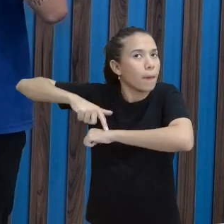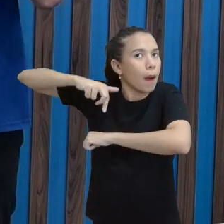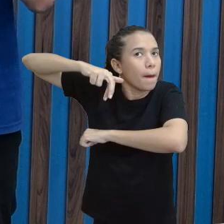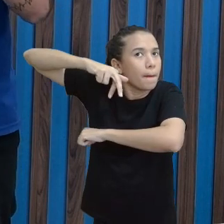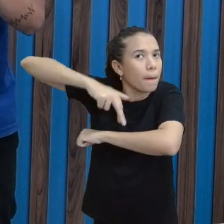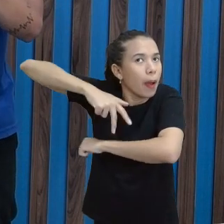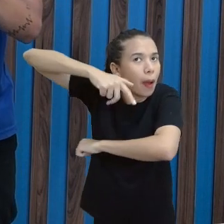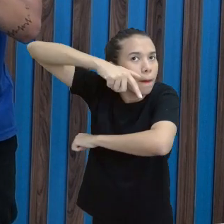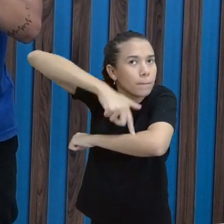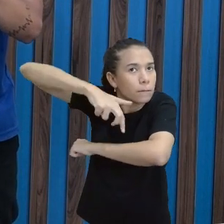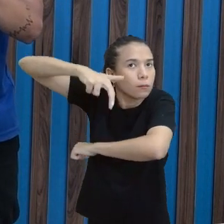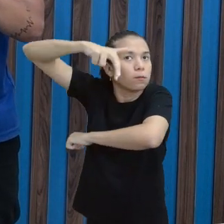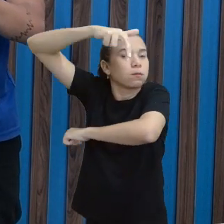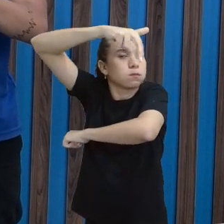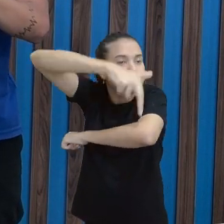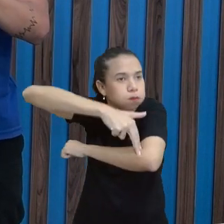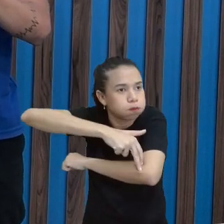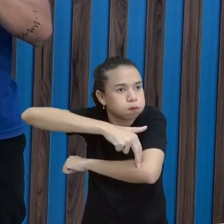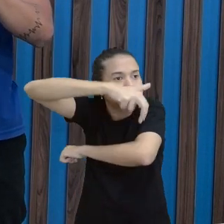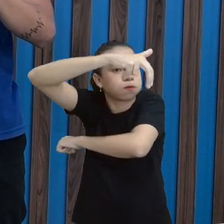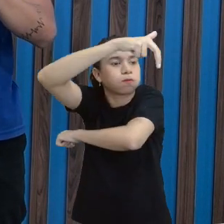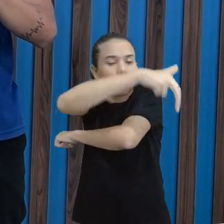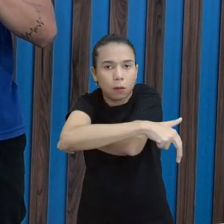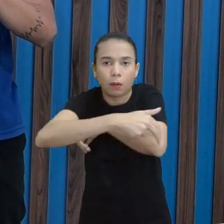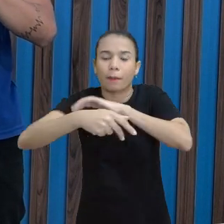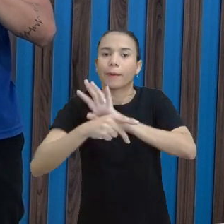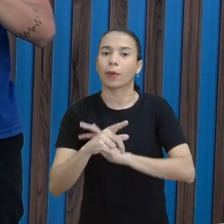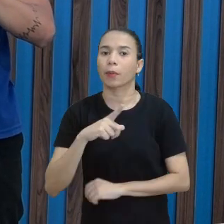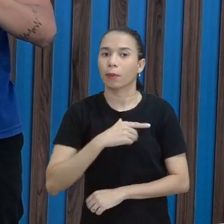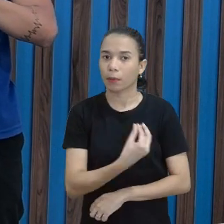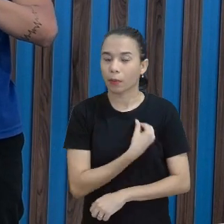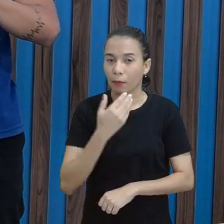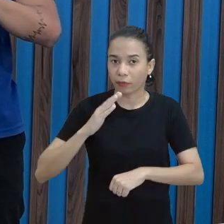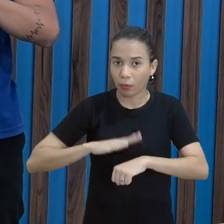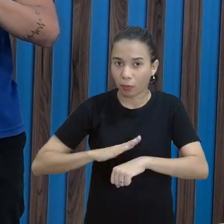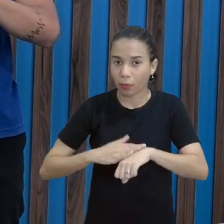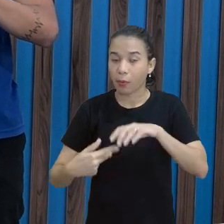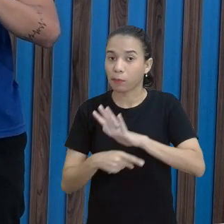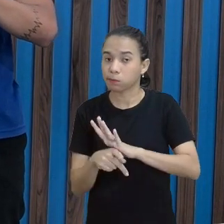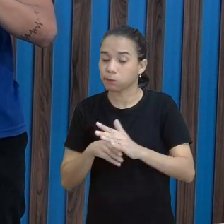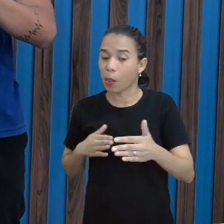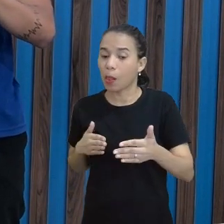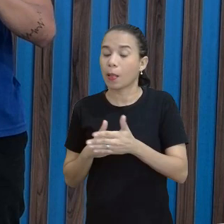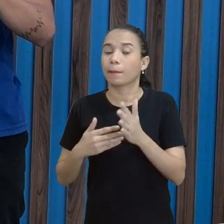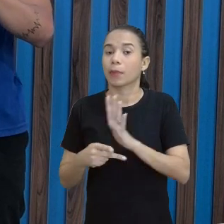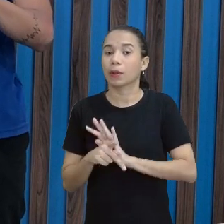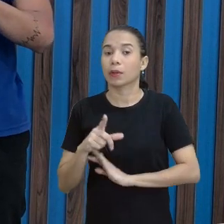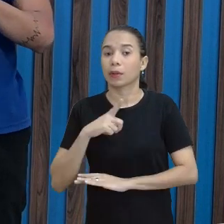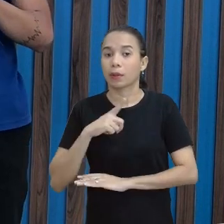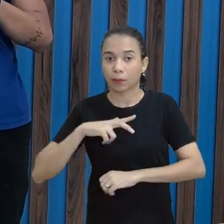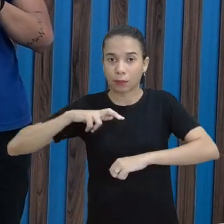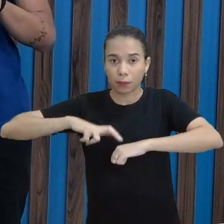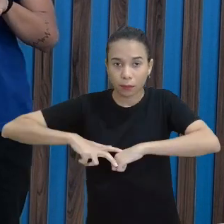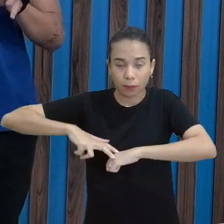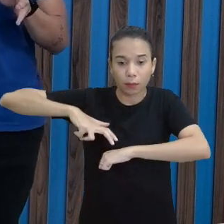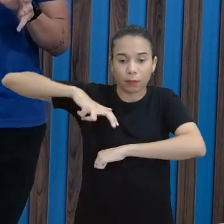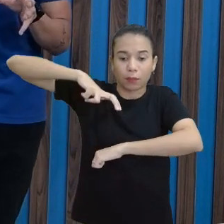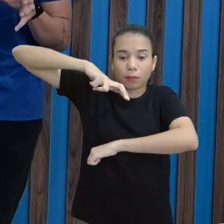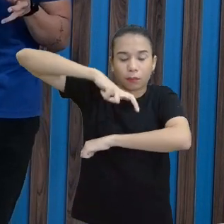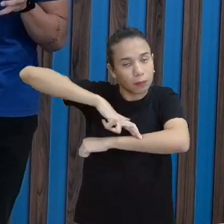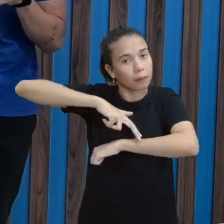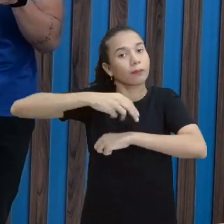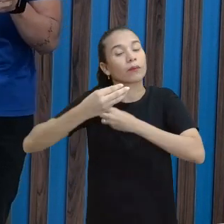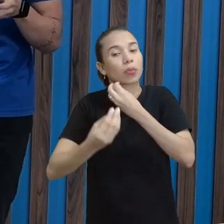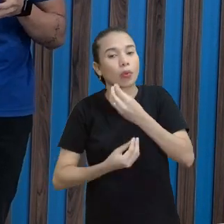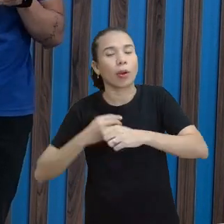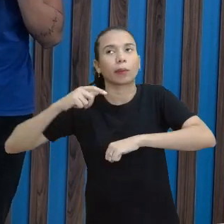ia pisar na tábua ali de limite, né, a tábua de impulso. Então,